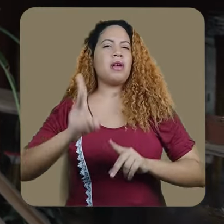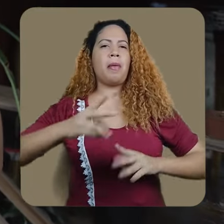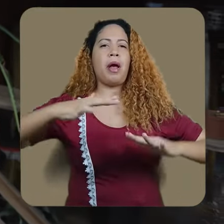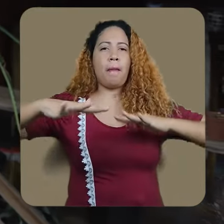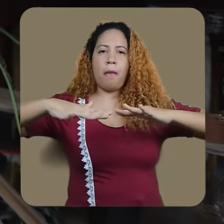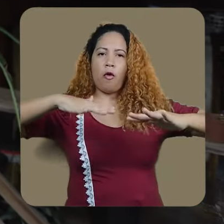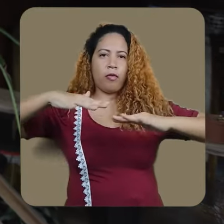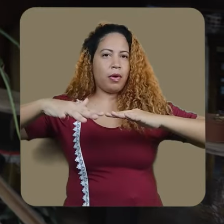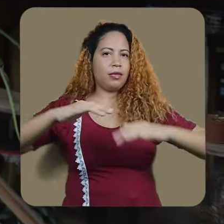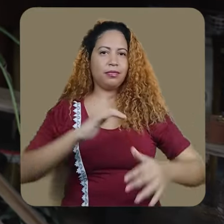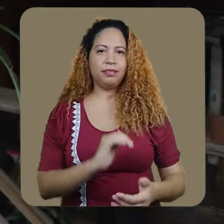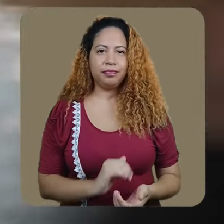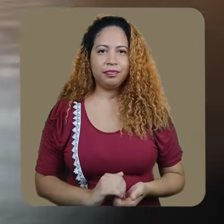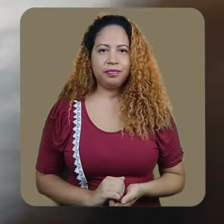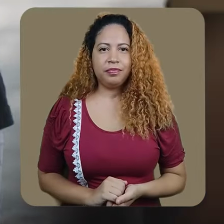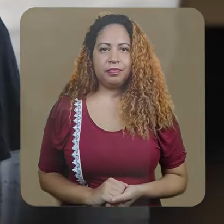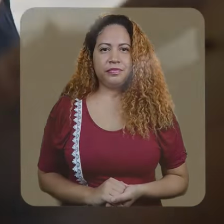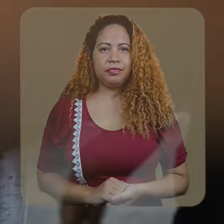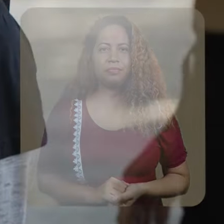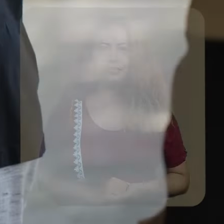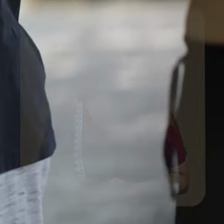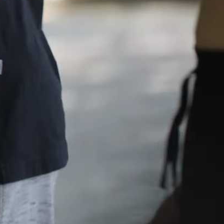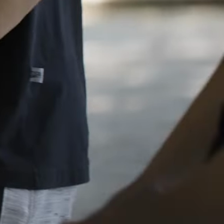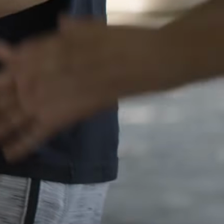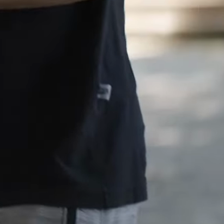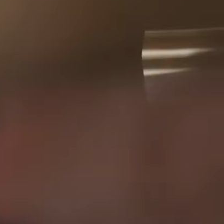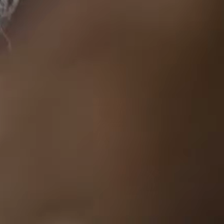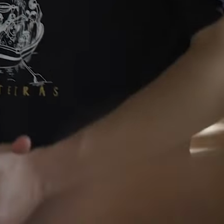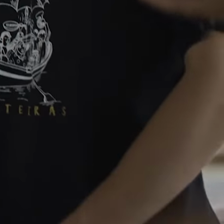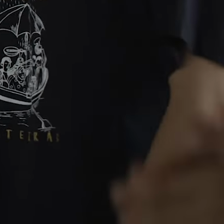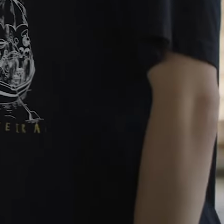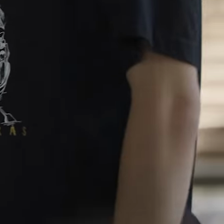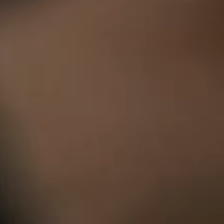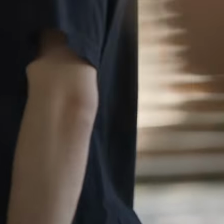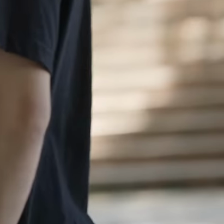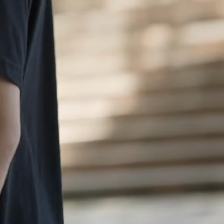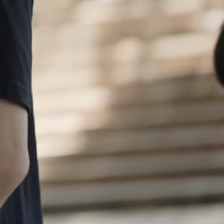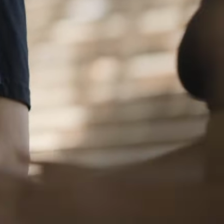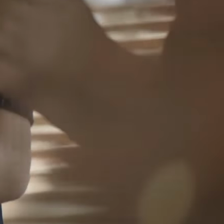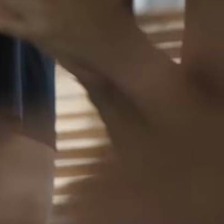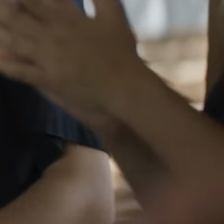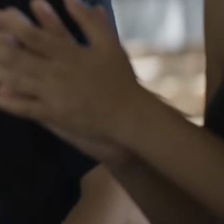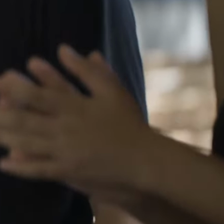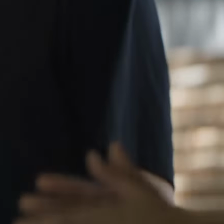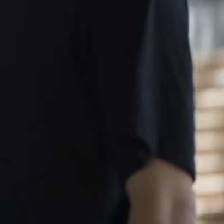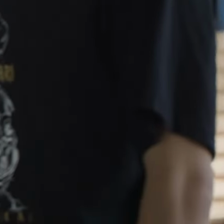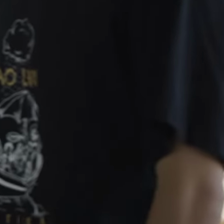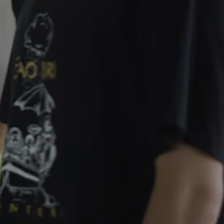de estar em movimento. Agora tem esse que acelera e gigante esse, então segura,